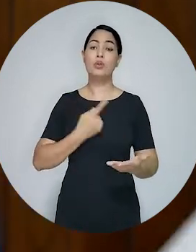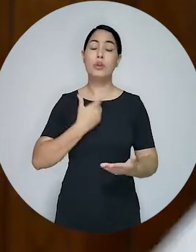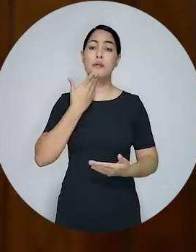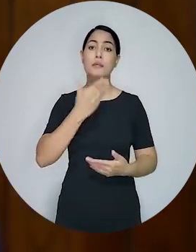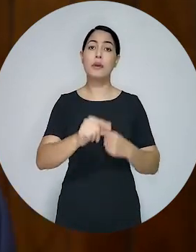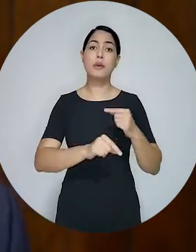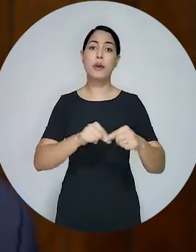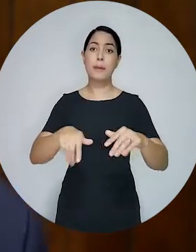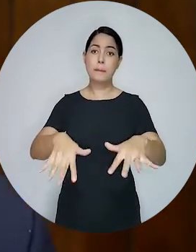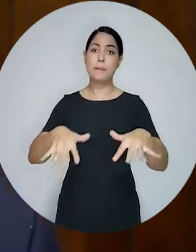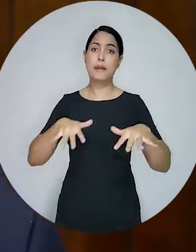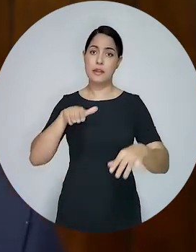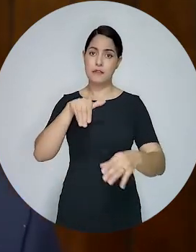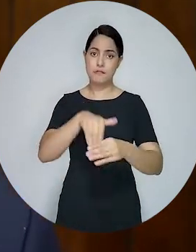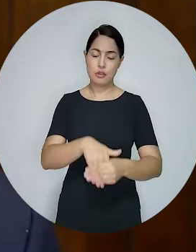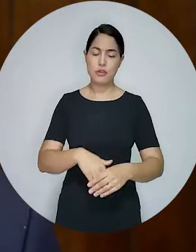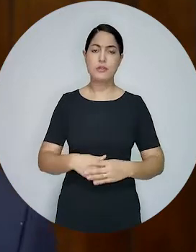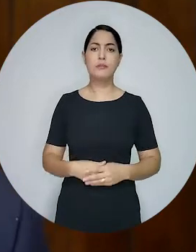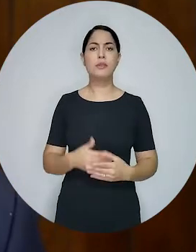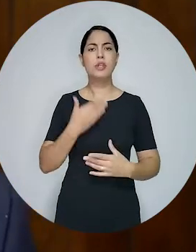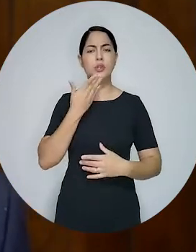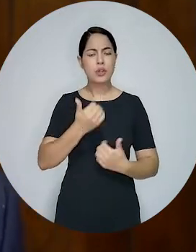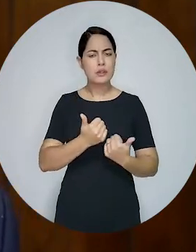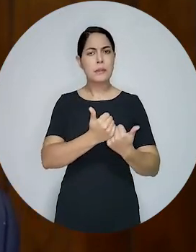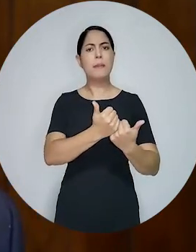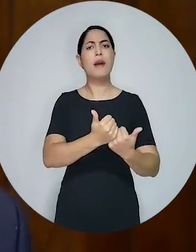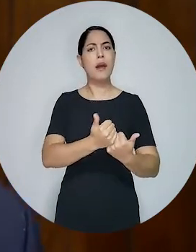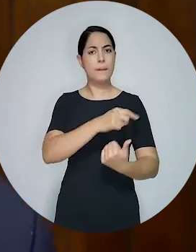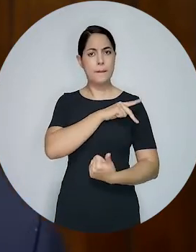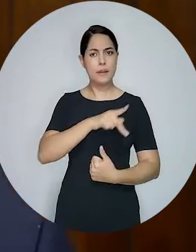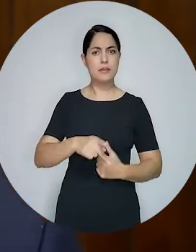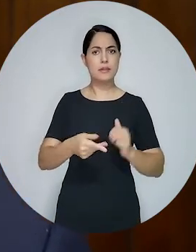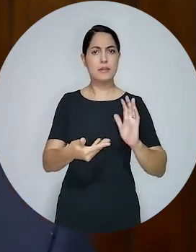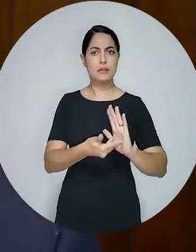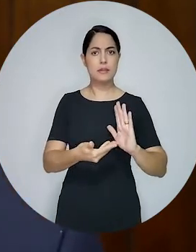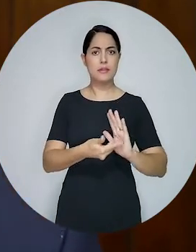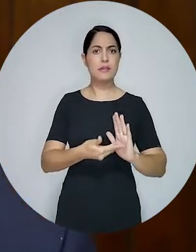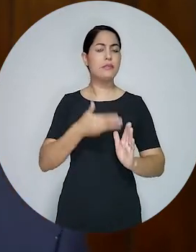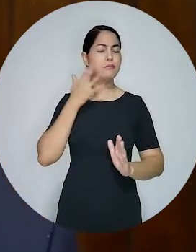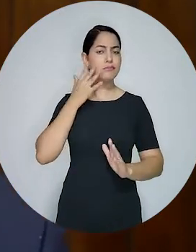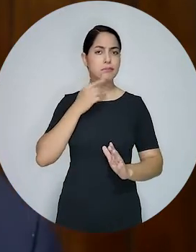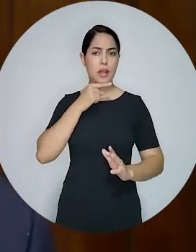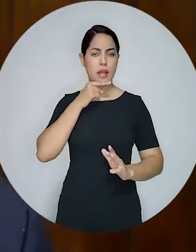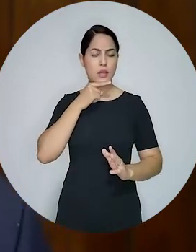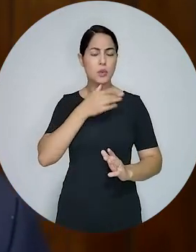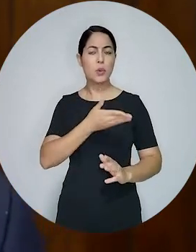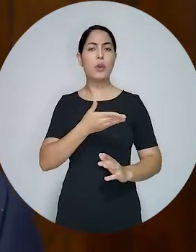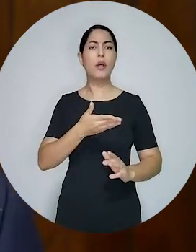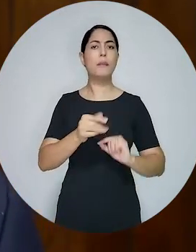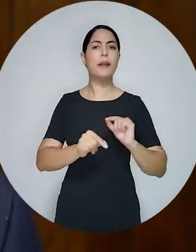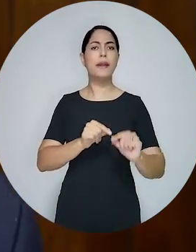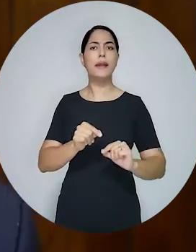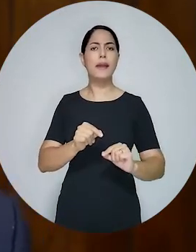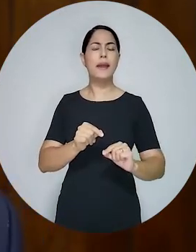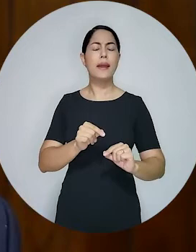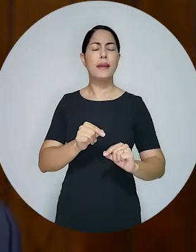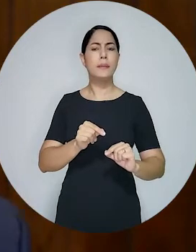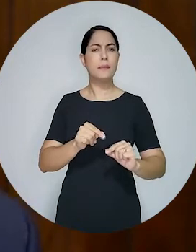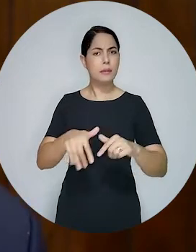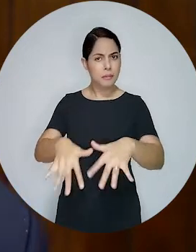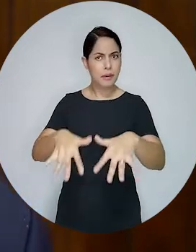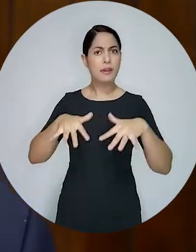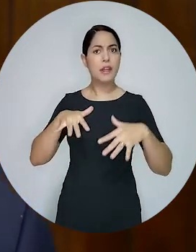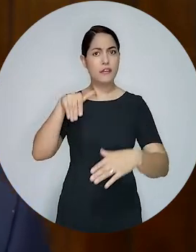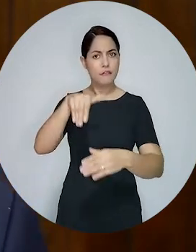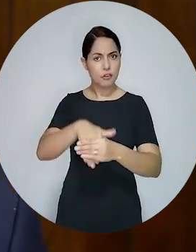agora estamos com um pleito para ser submetido ao plenário e solicitamos a sensibilidade do presidente da Câmara, deputado Arthur Lira, para que encaminhe